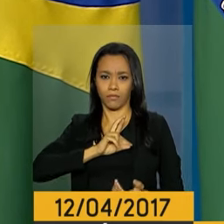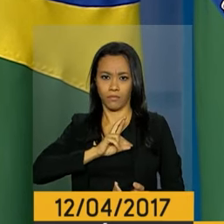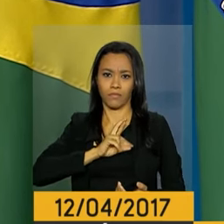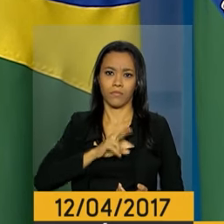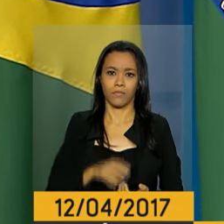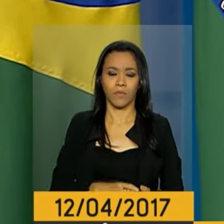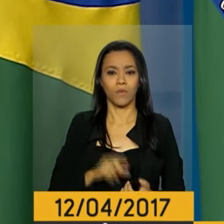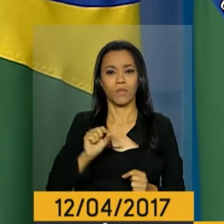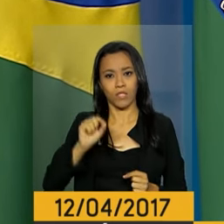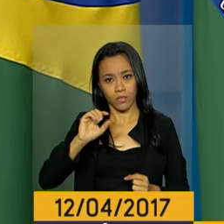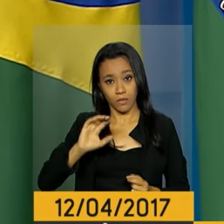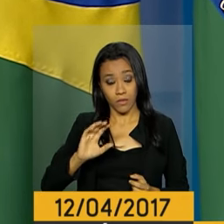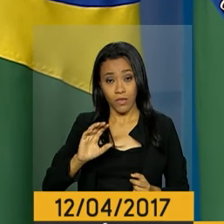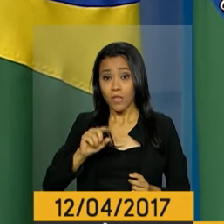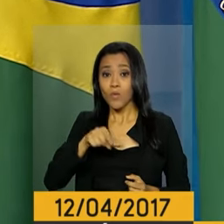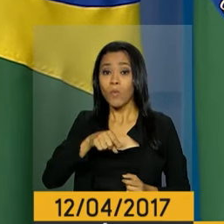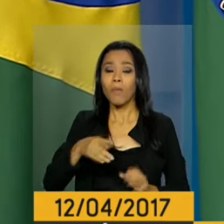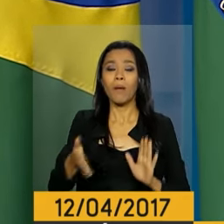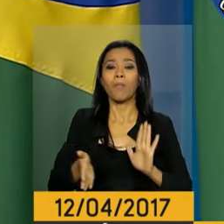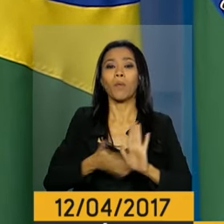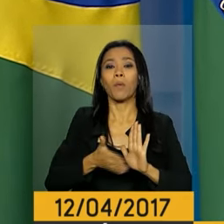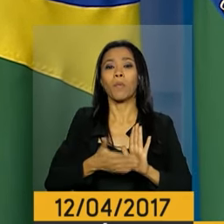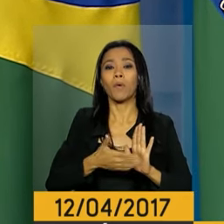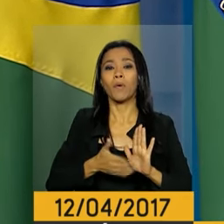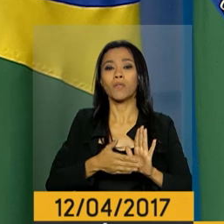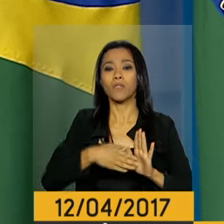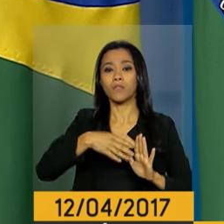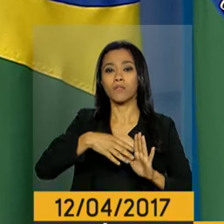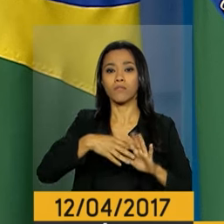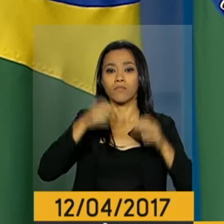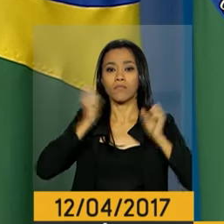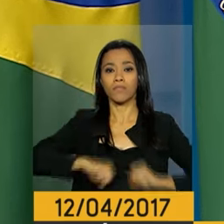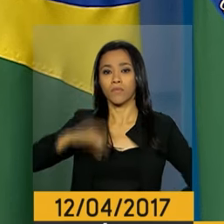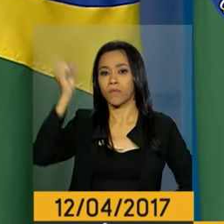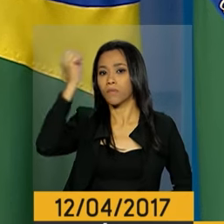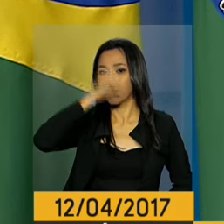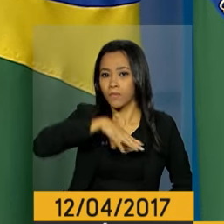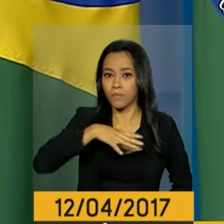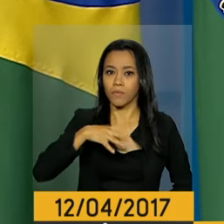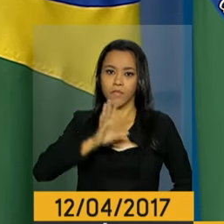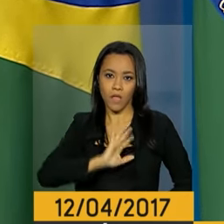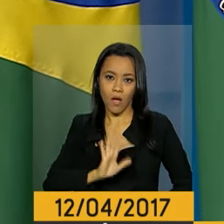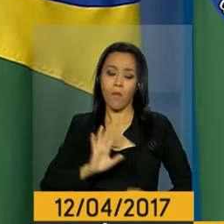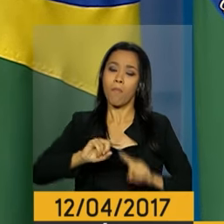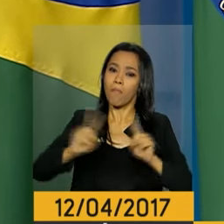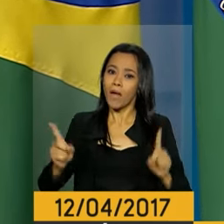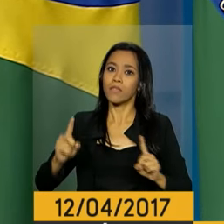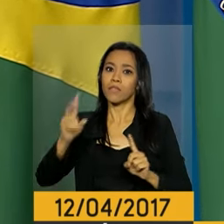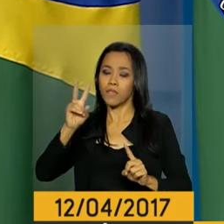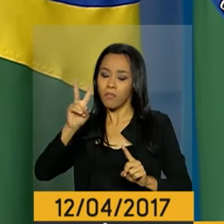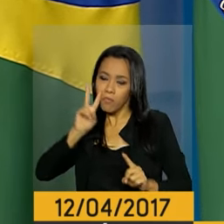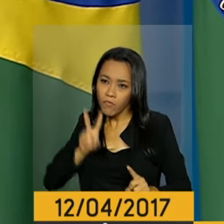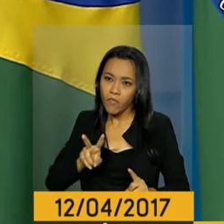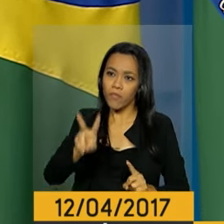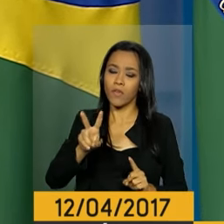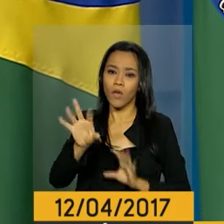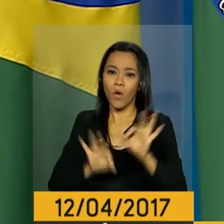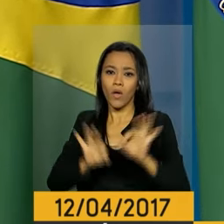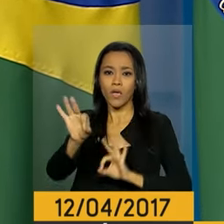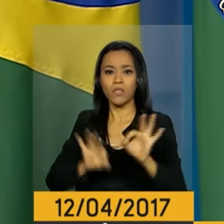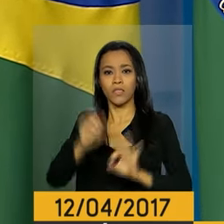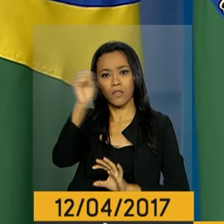trata de uma Medida daquelas imediatistas mas numa medida que vê o Brasil do futuro então quando nós